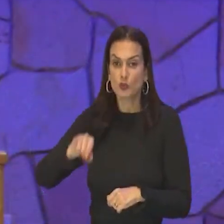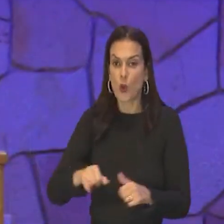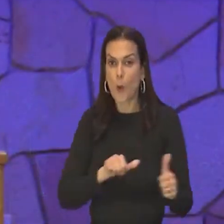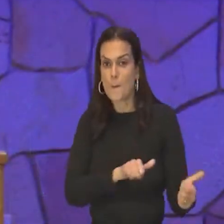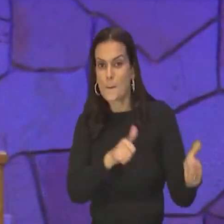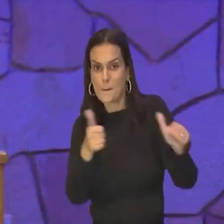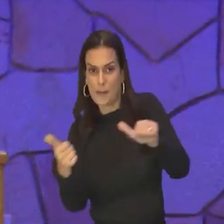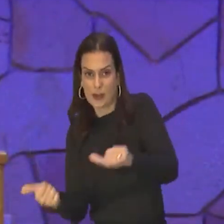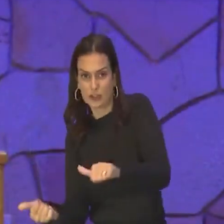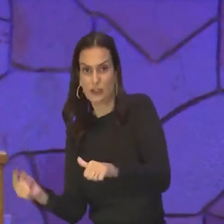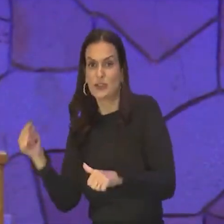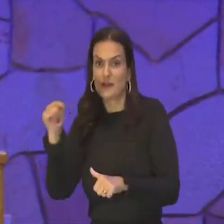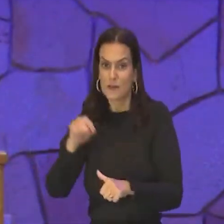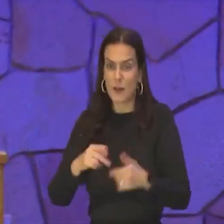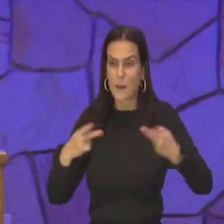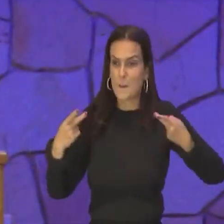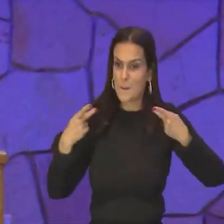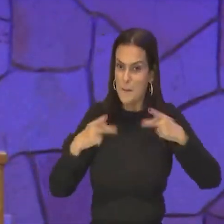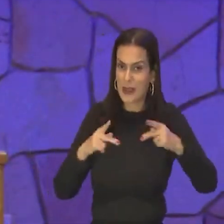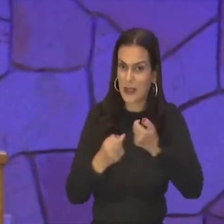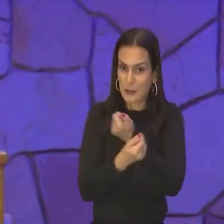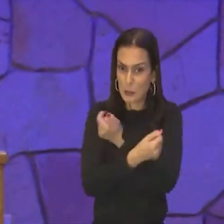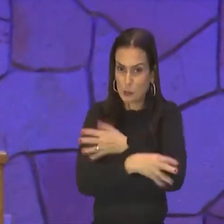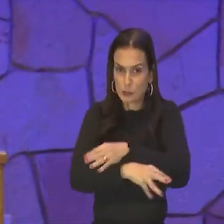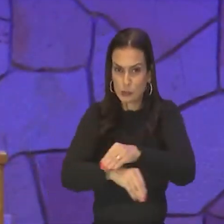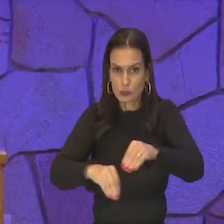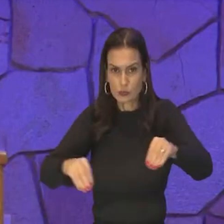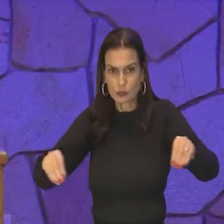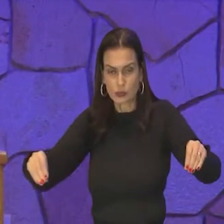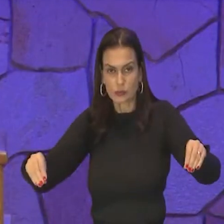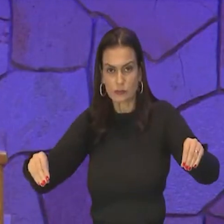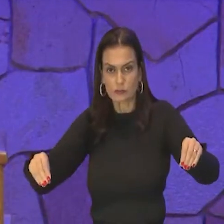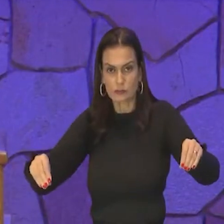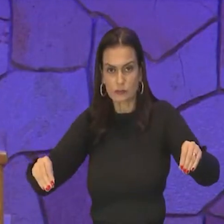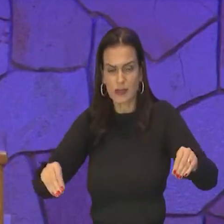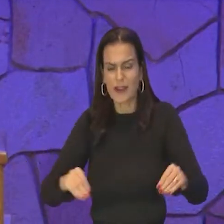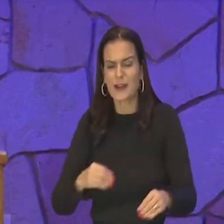nós tivemos várias experiências no deserto.